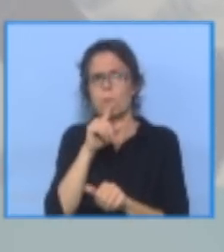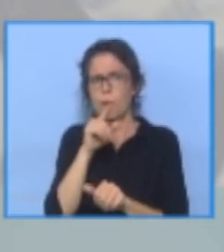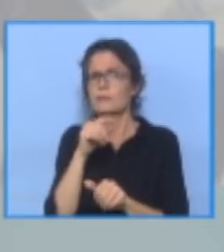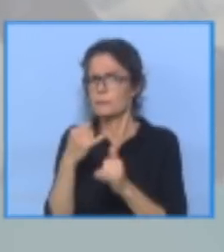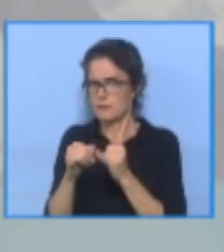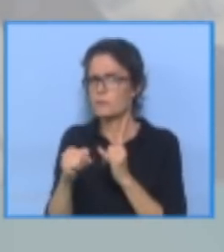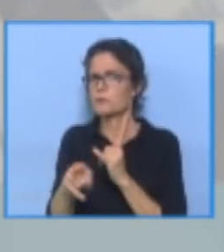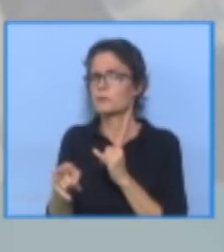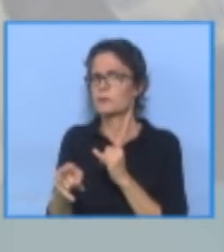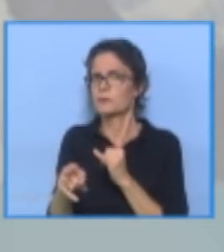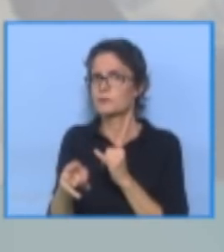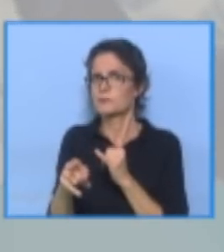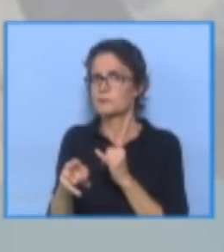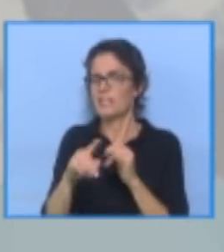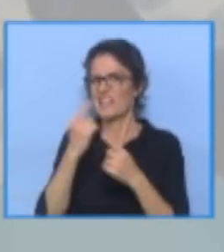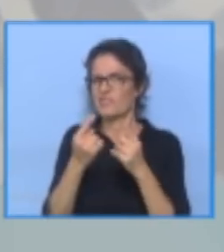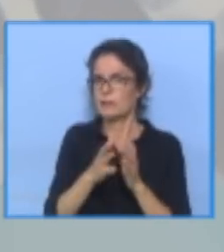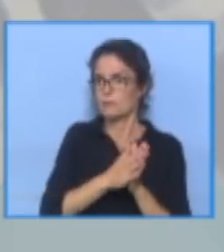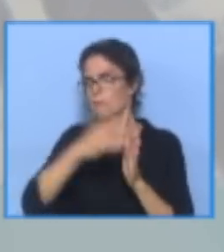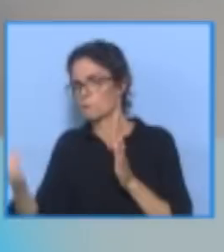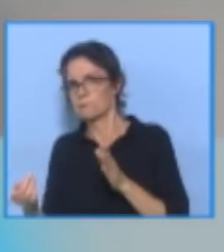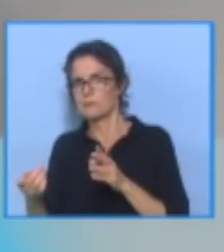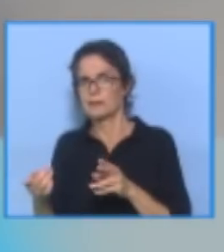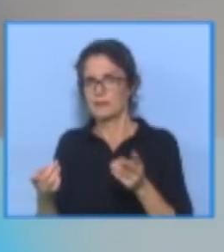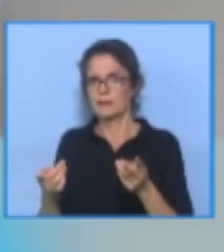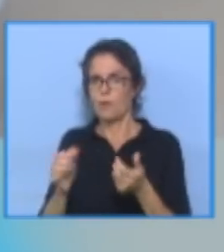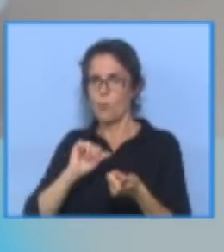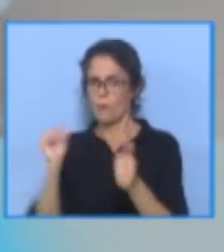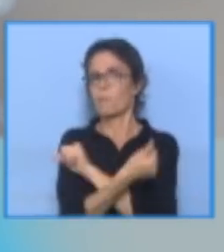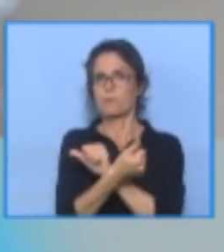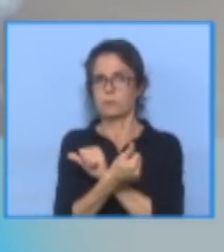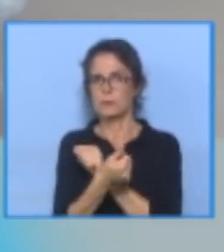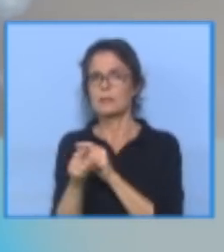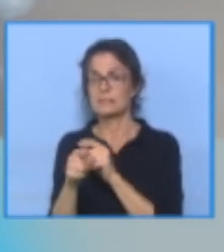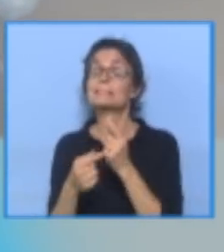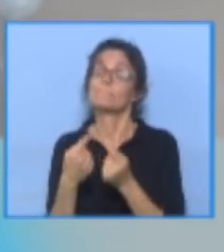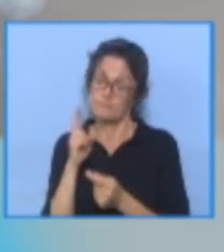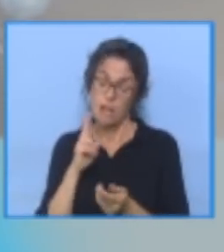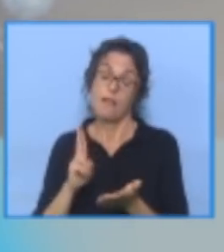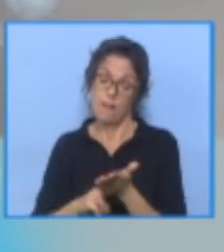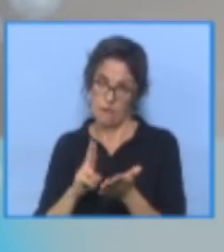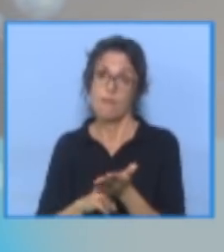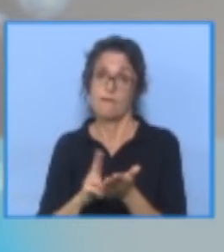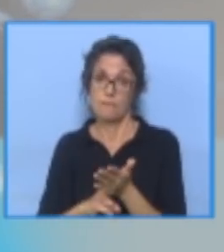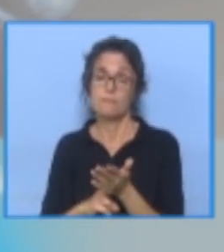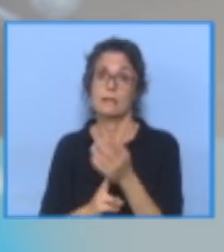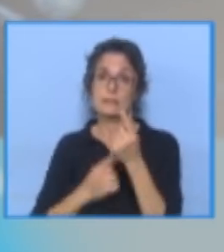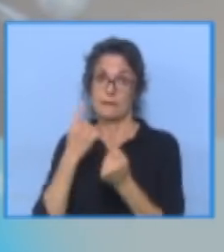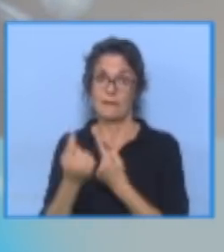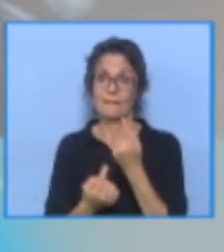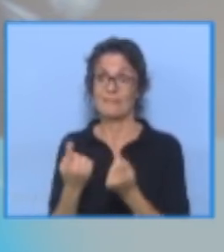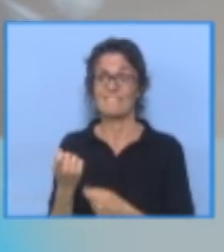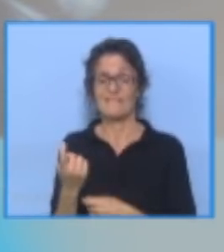Enfim, também. Há outro polo, não é? Também. É um movimento pendular, não é? Às vezes a falta